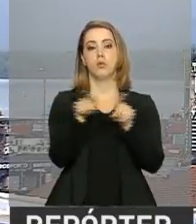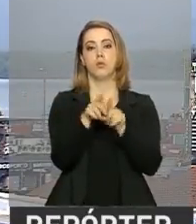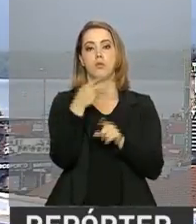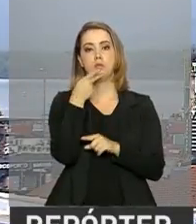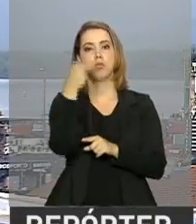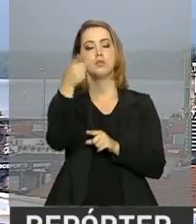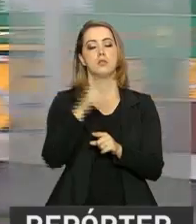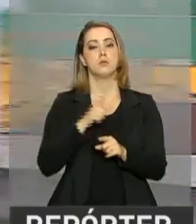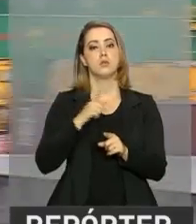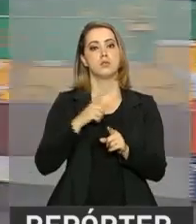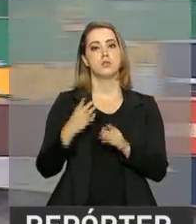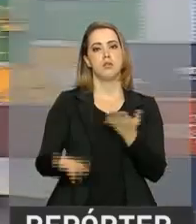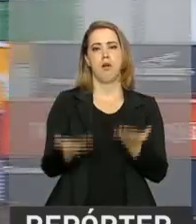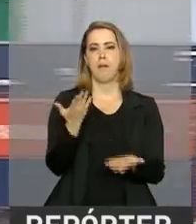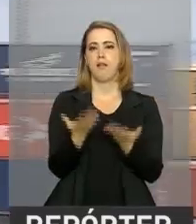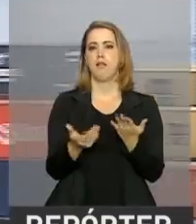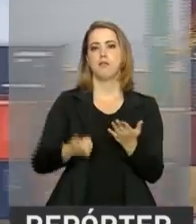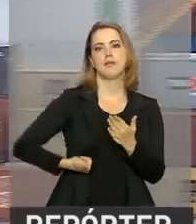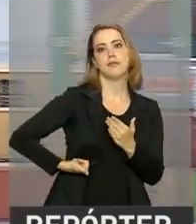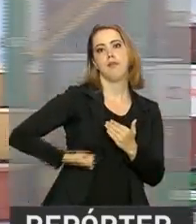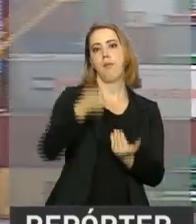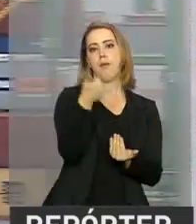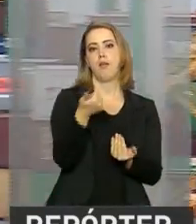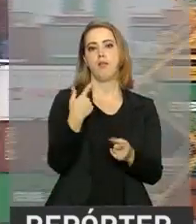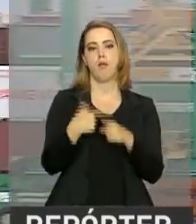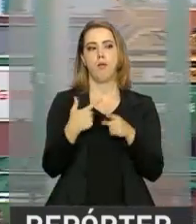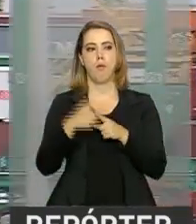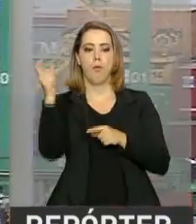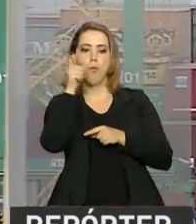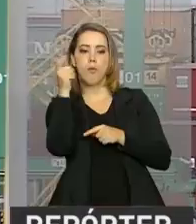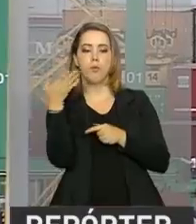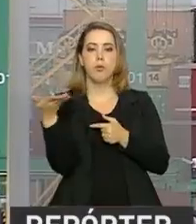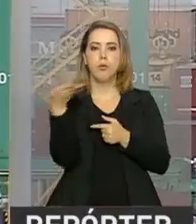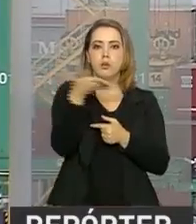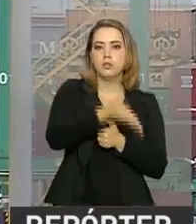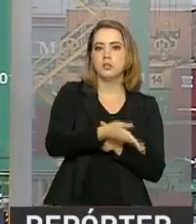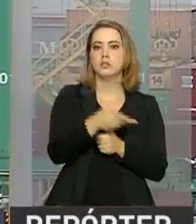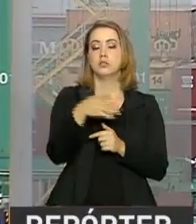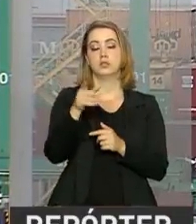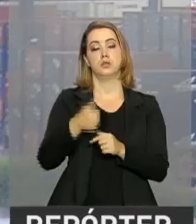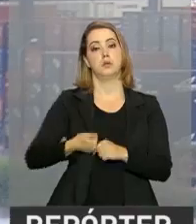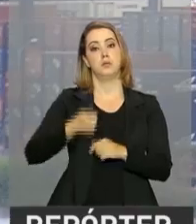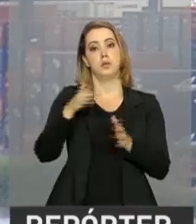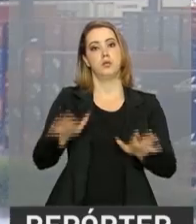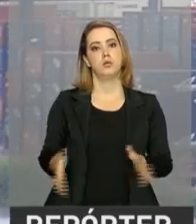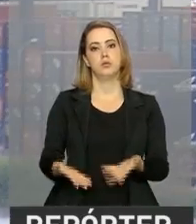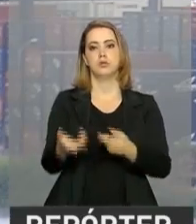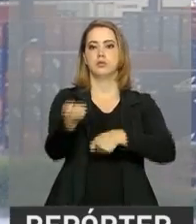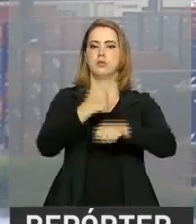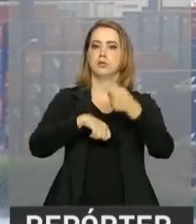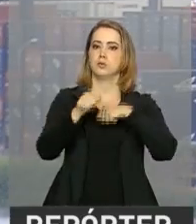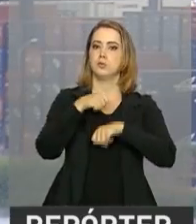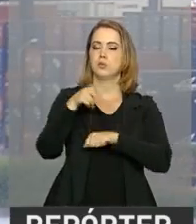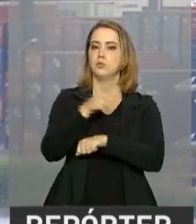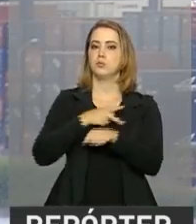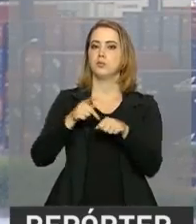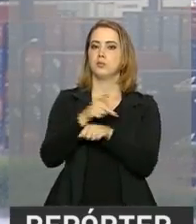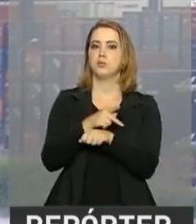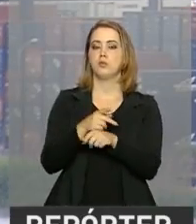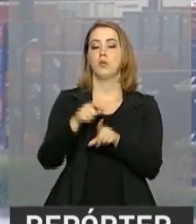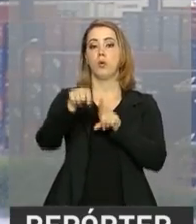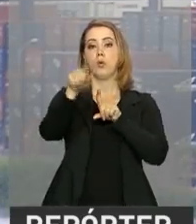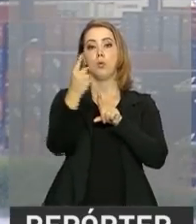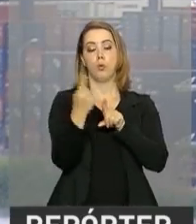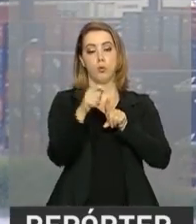que a balança comercial está favorável, pois atrai recursos estrangeiros e ajuda a impulsionar a economia do país. No mês,